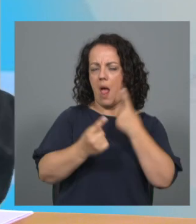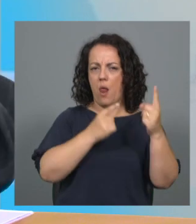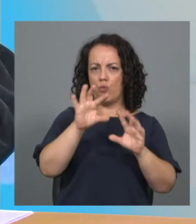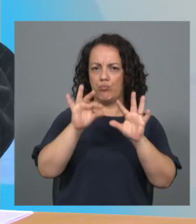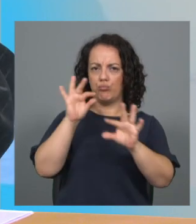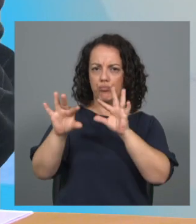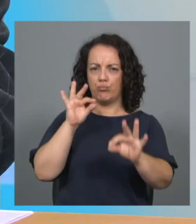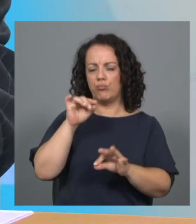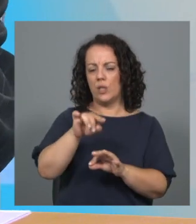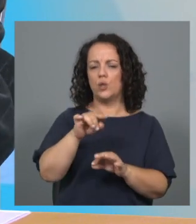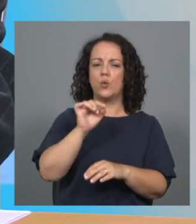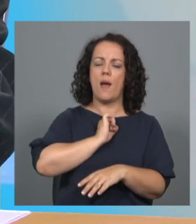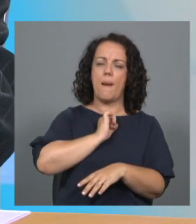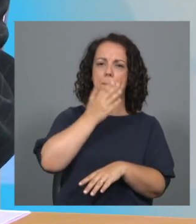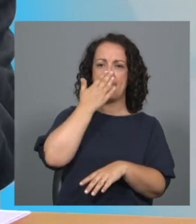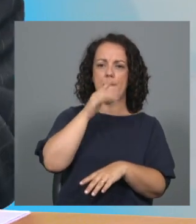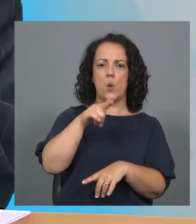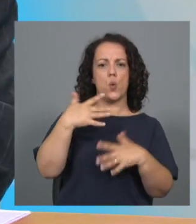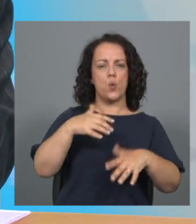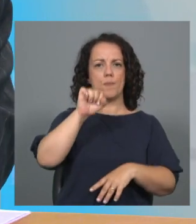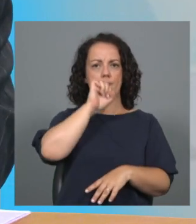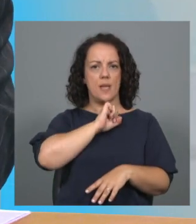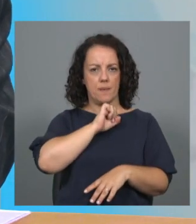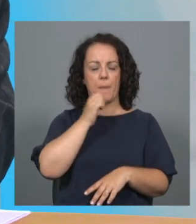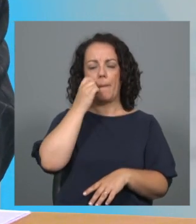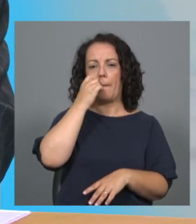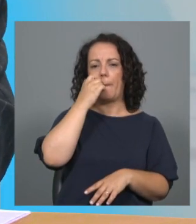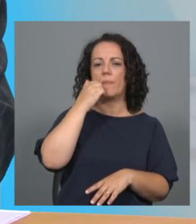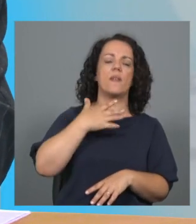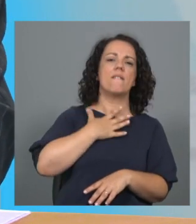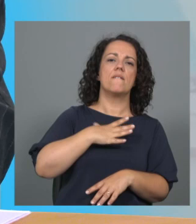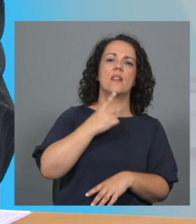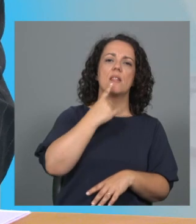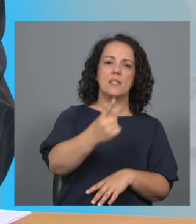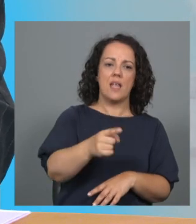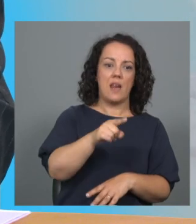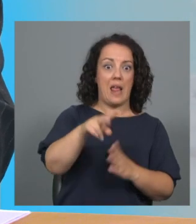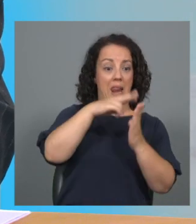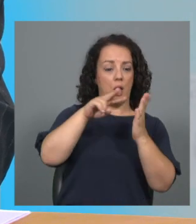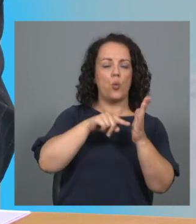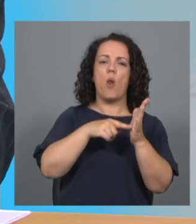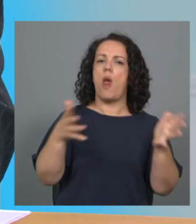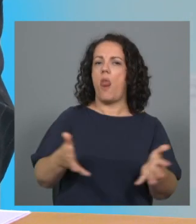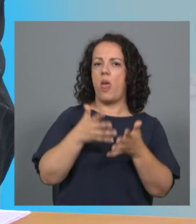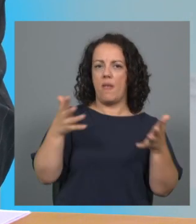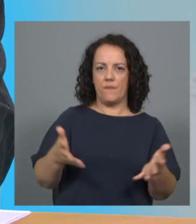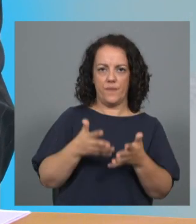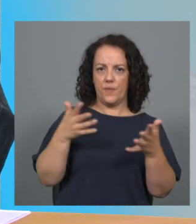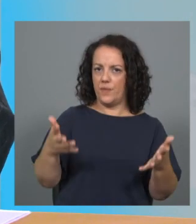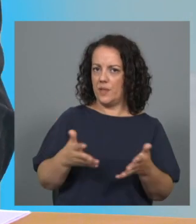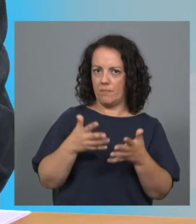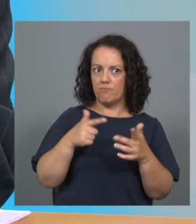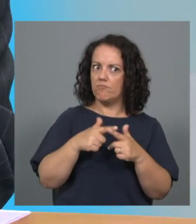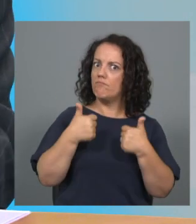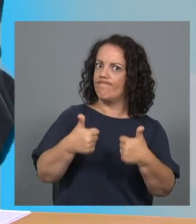parecem tremendamente oportunos. Eu gostaria de dizer que a leitura é leve, é